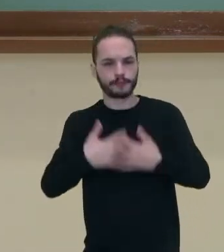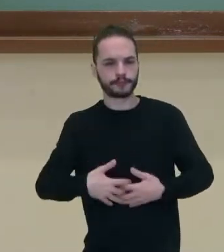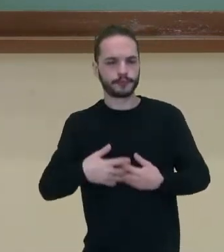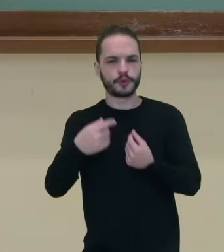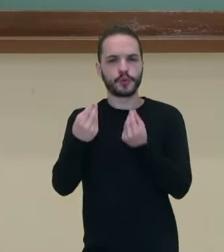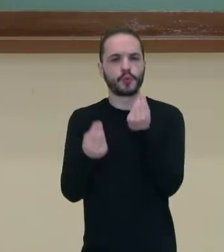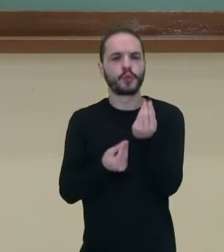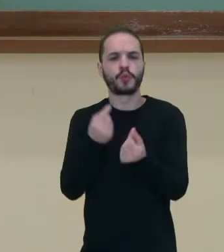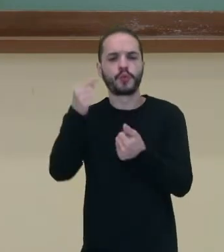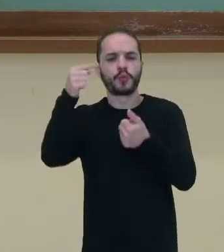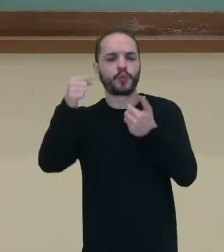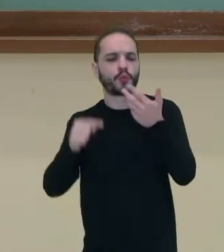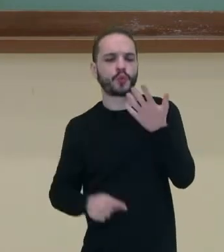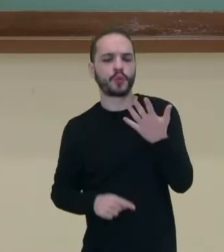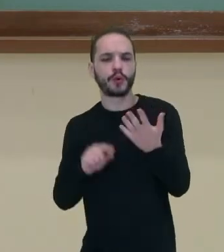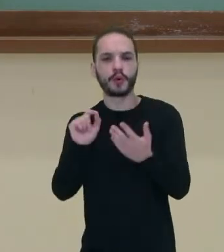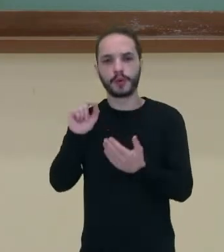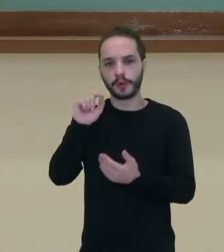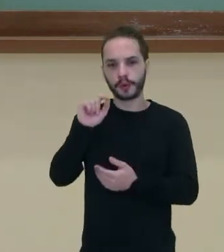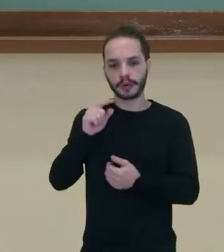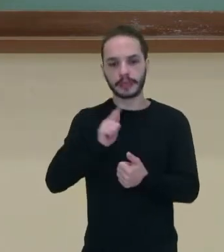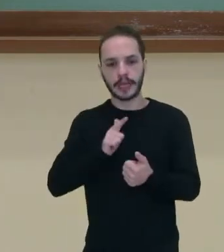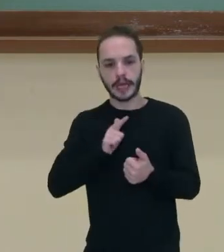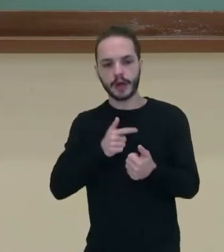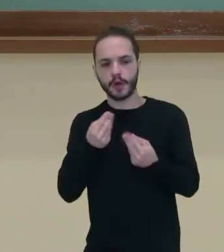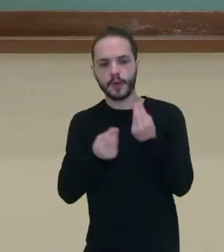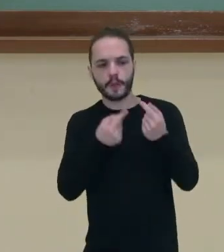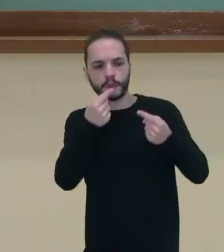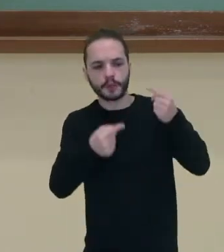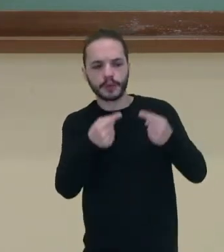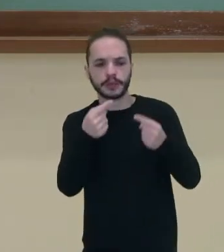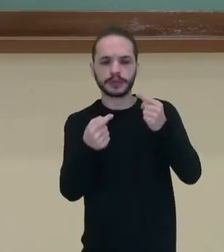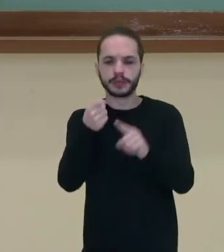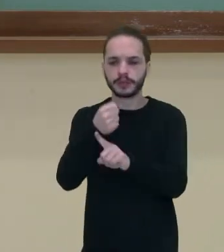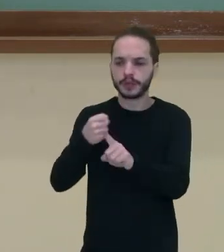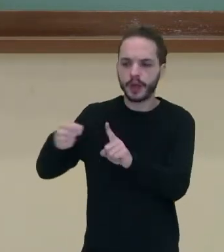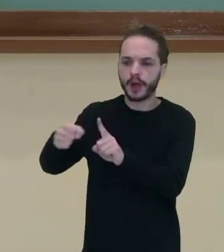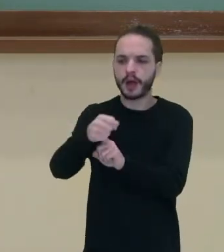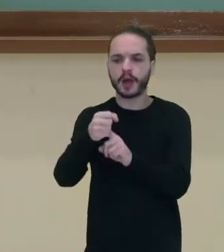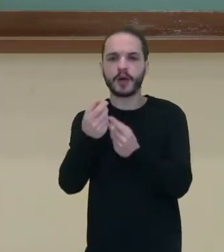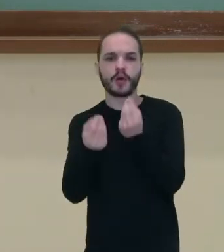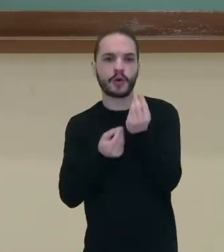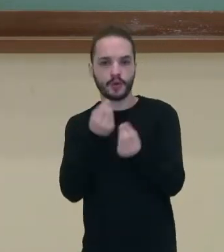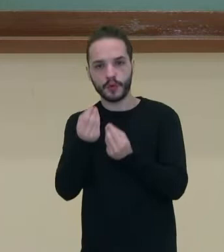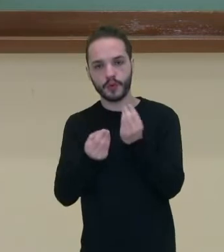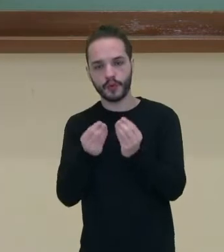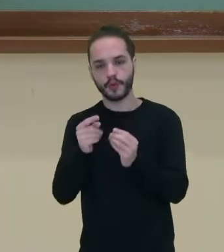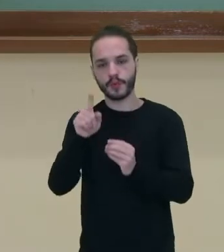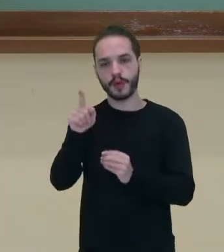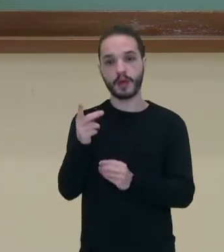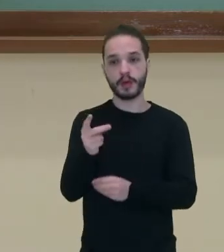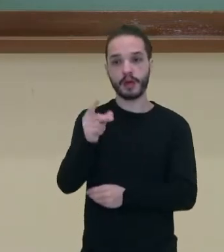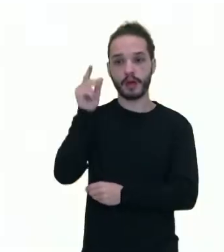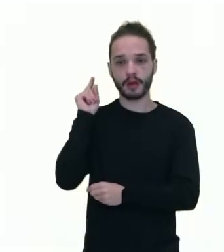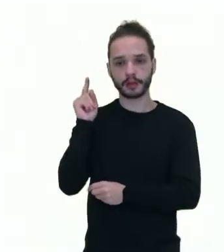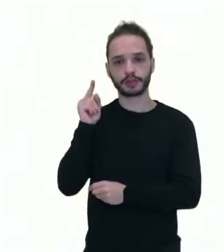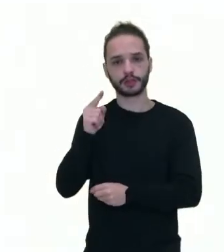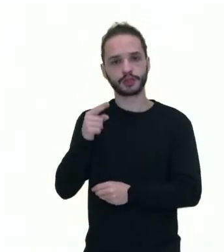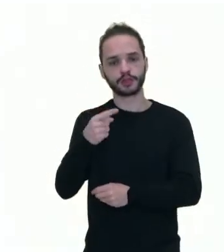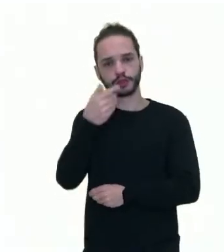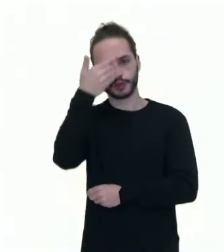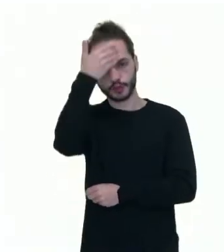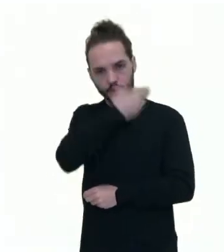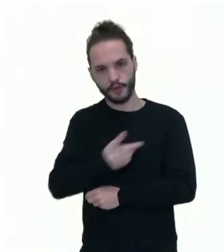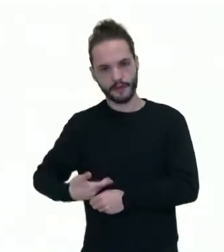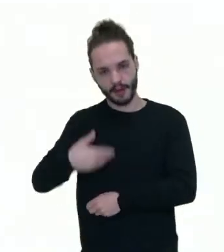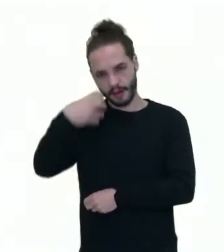que funcionava, quais eram os trâmites políticos e sociais, que envolviam o antigo regime. Então vamos ver